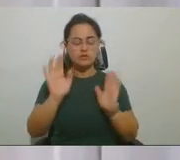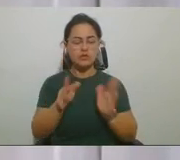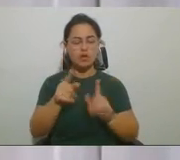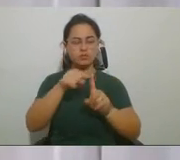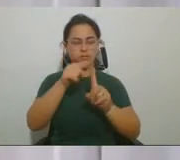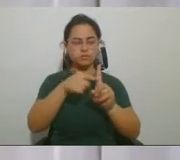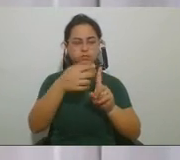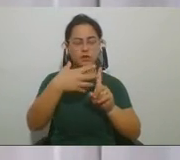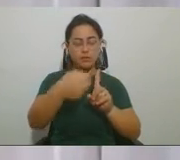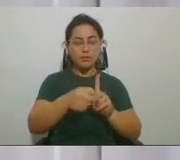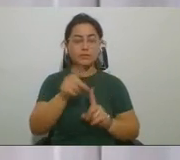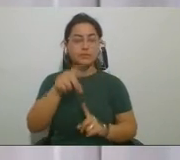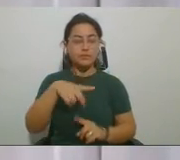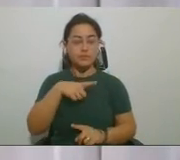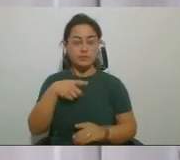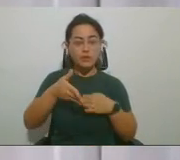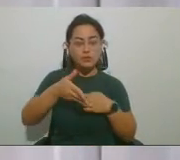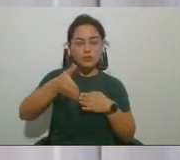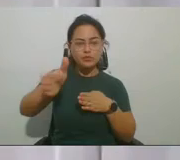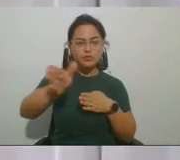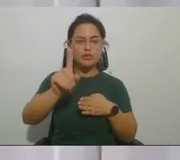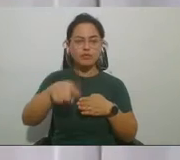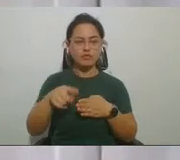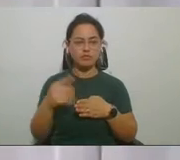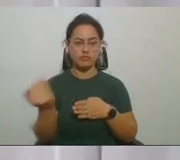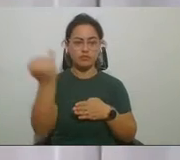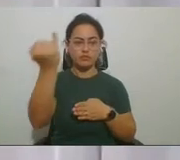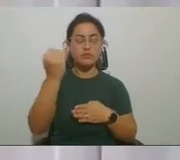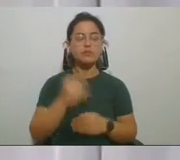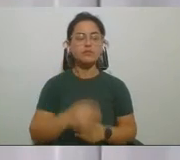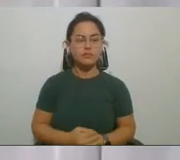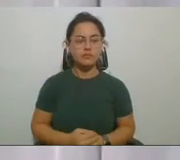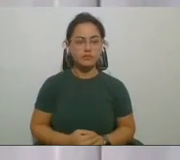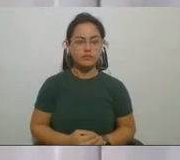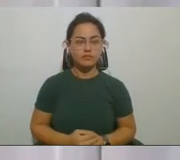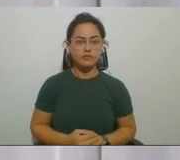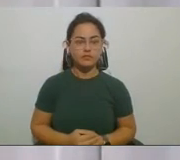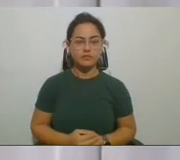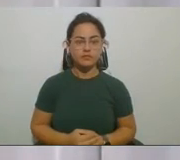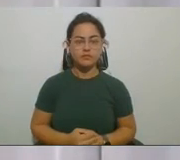muito notável que depois chegou a algo